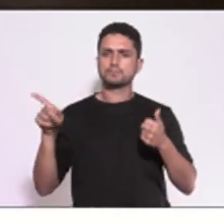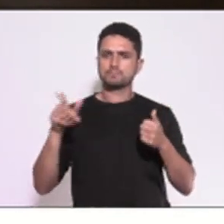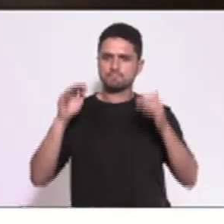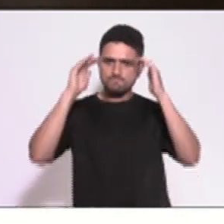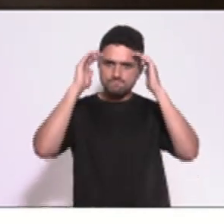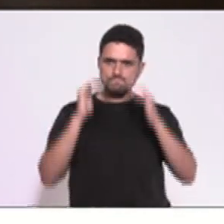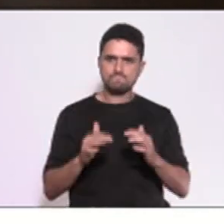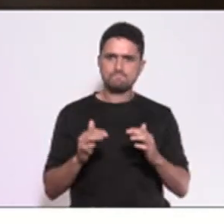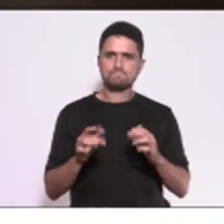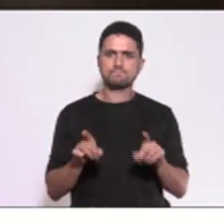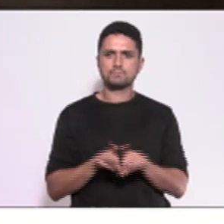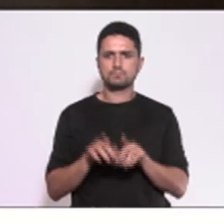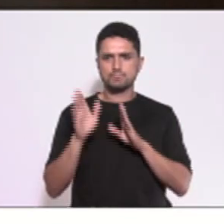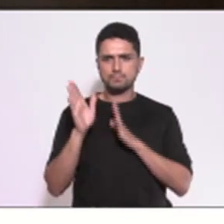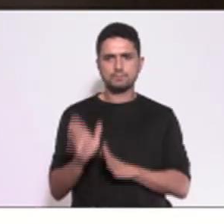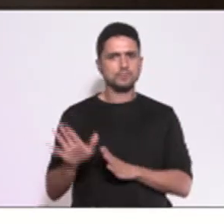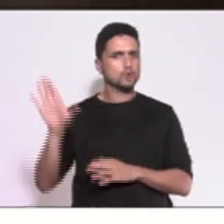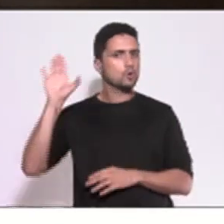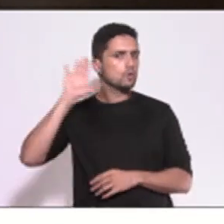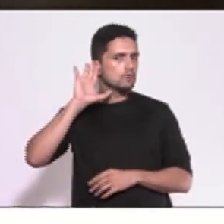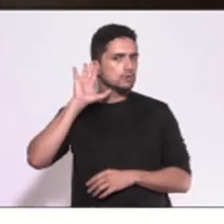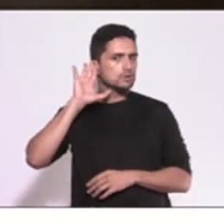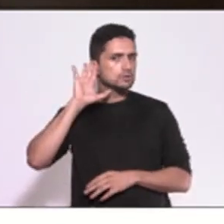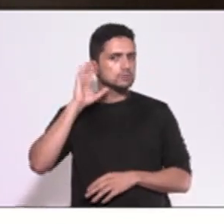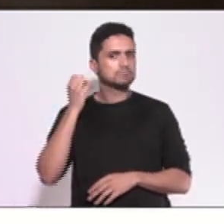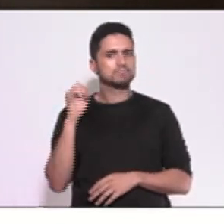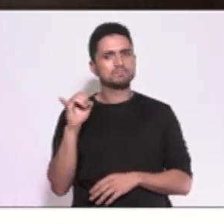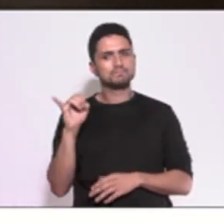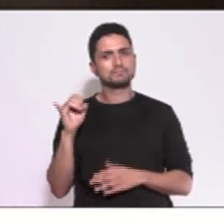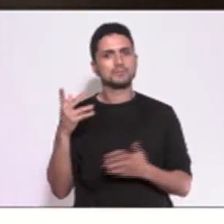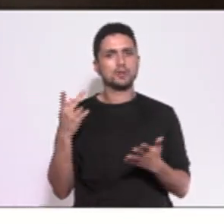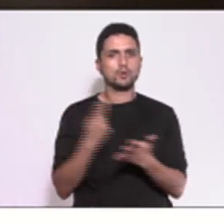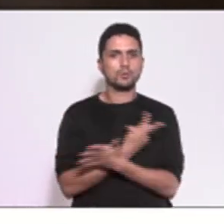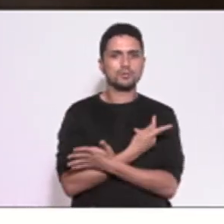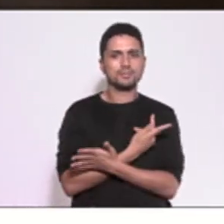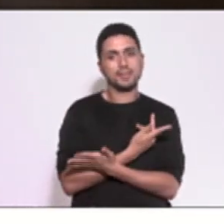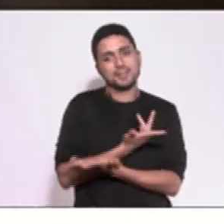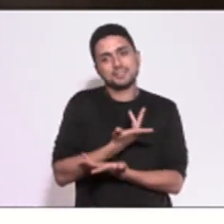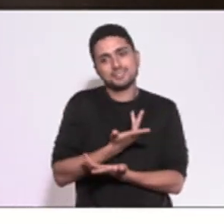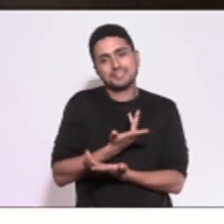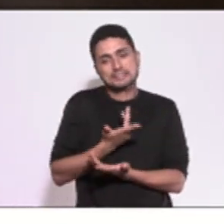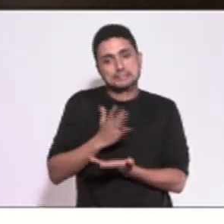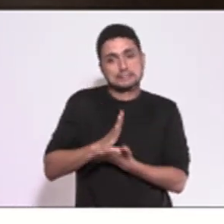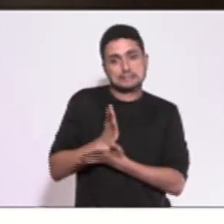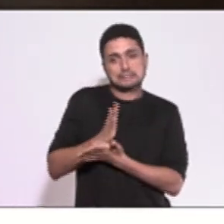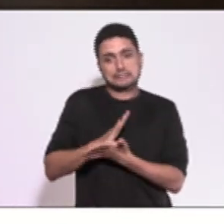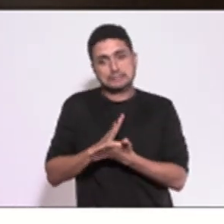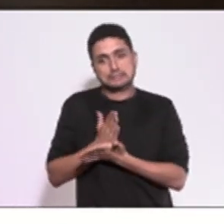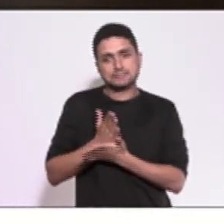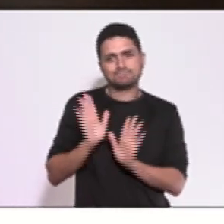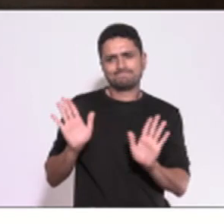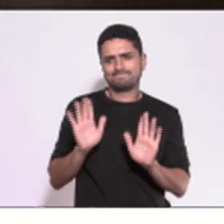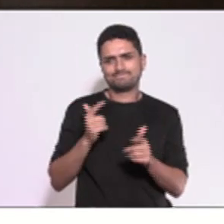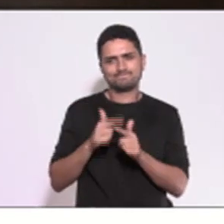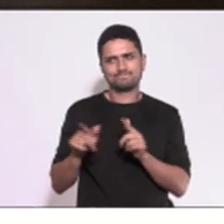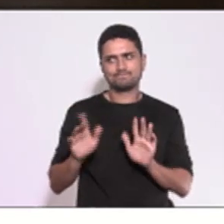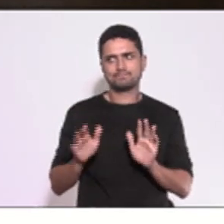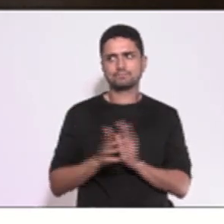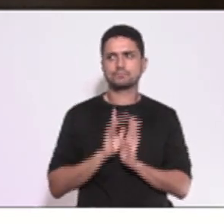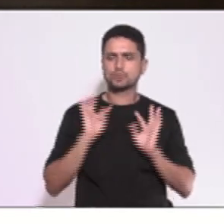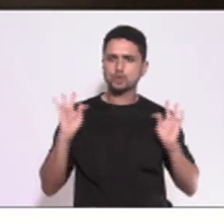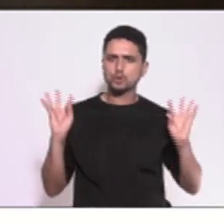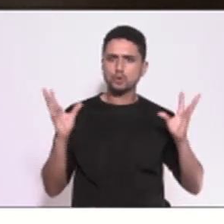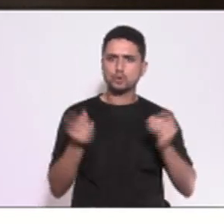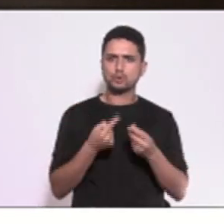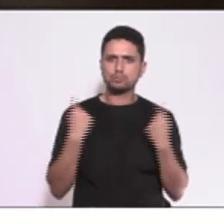e mais ouvinte, mesmo que isto te custe alguns fígados por dia. Nós todos aqui te